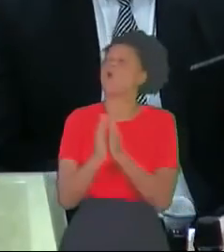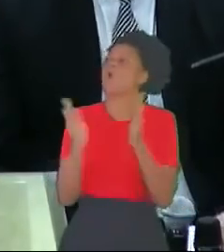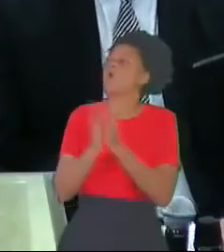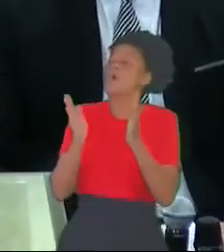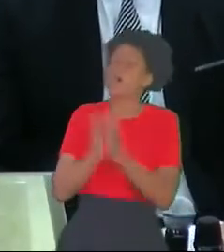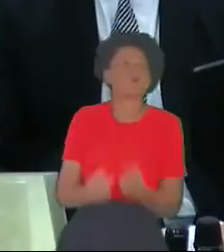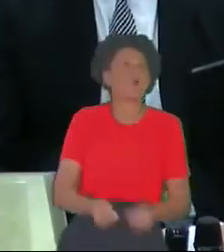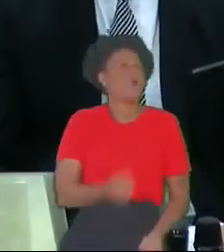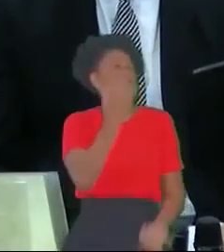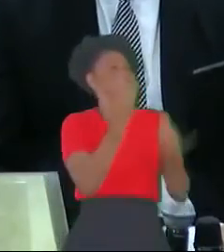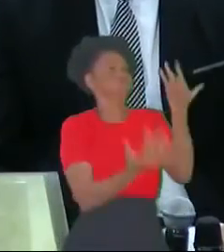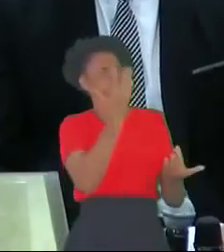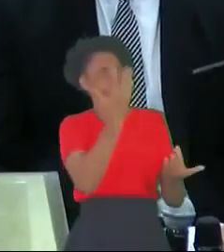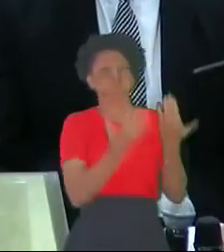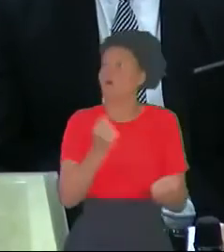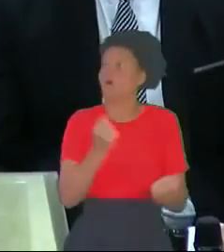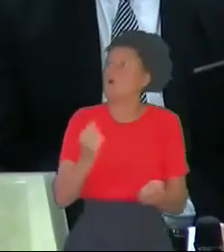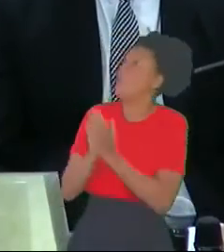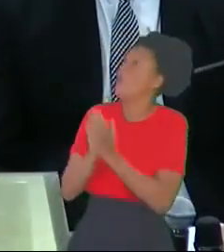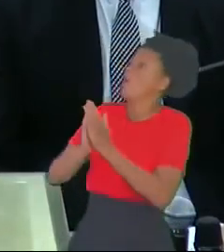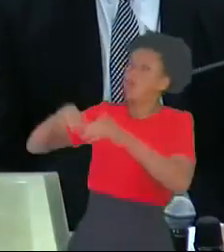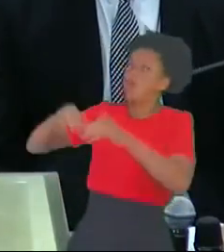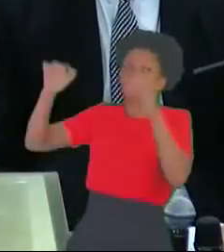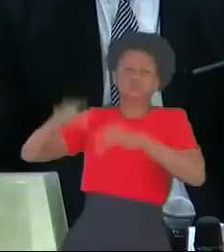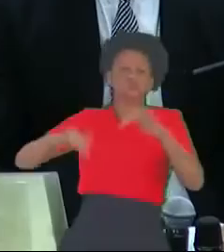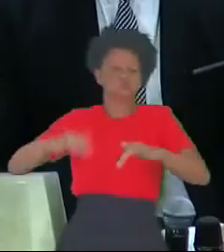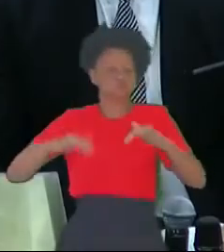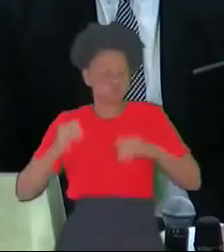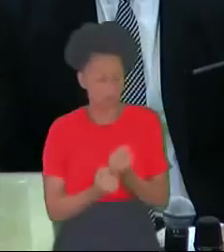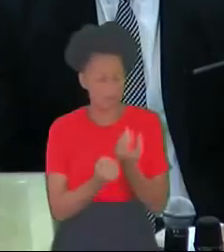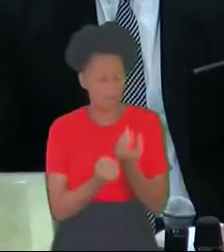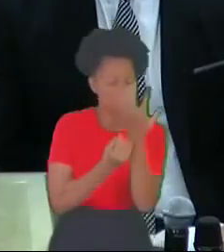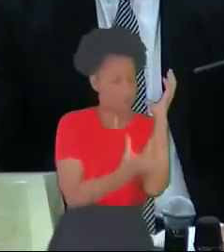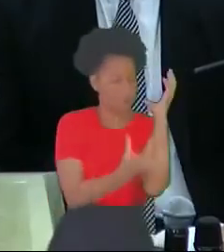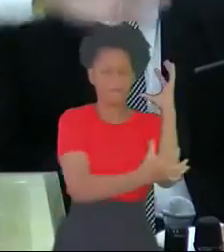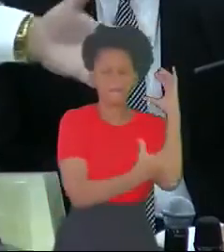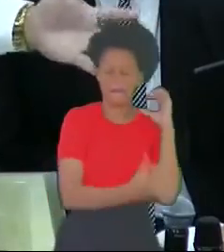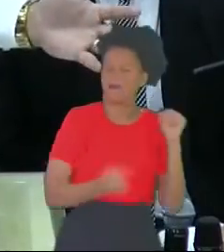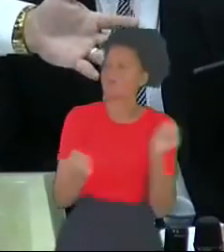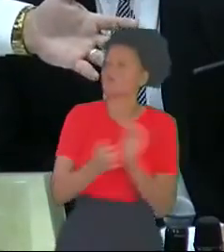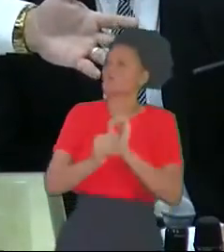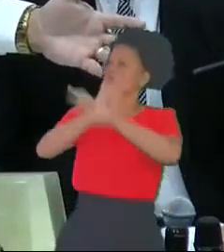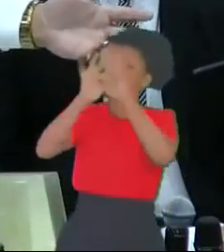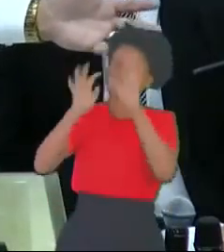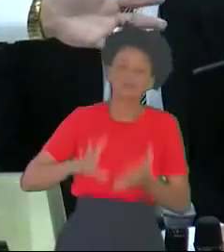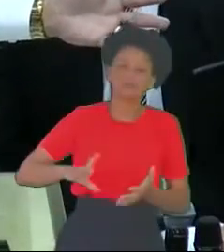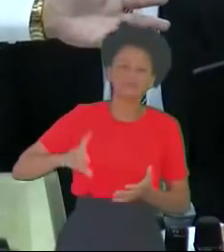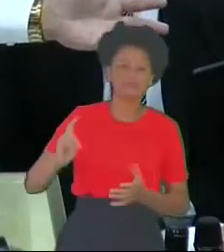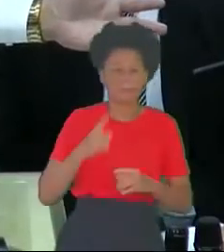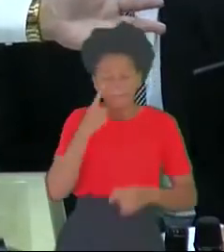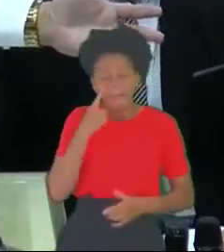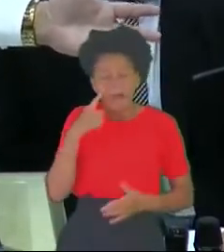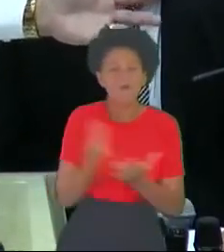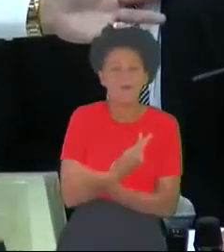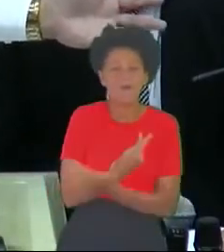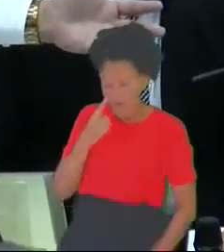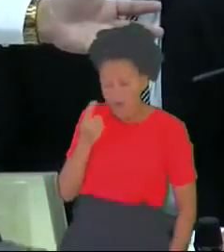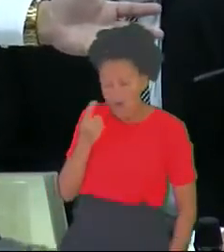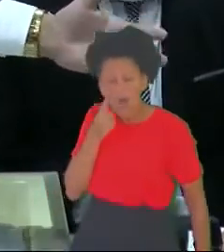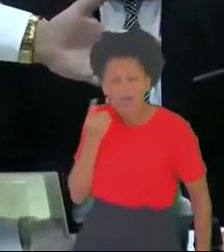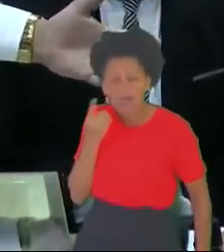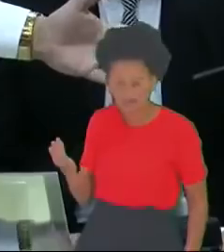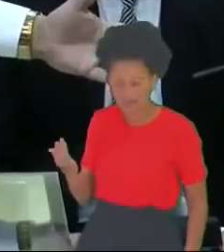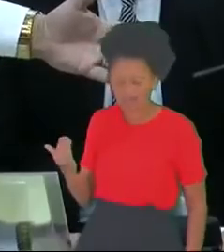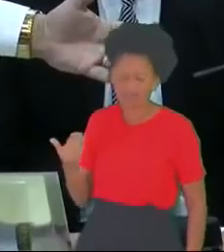fogo. Orou, caiu chuva. Chuva, lavoura, bênção, glória de Deus. Mas olha o que é o ser humano. Olha o que era o ser